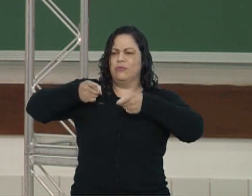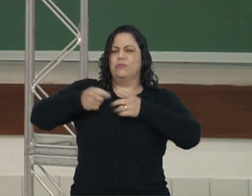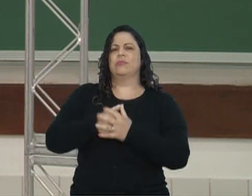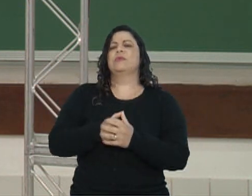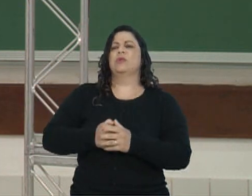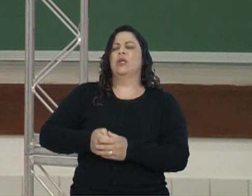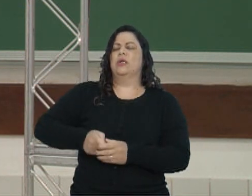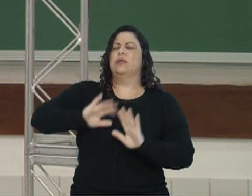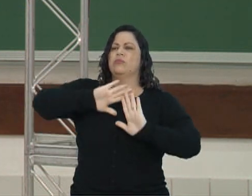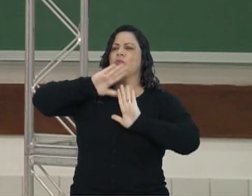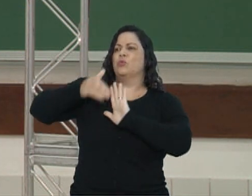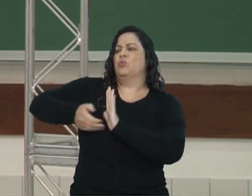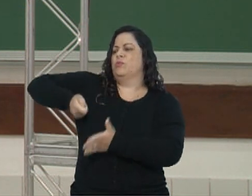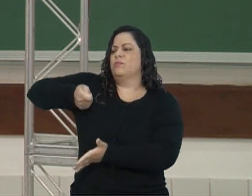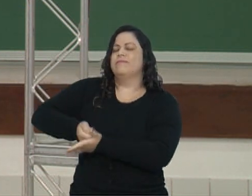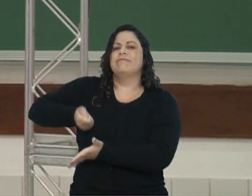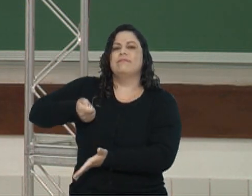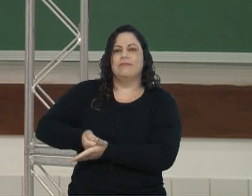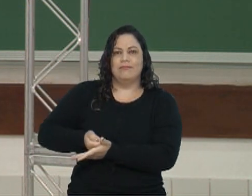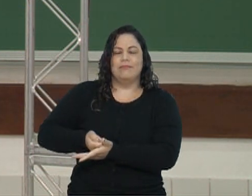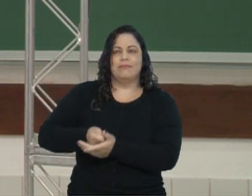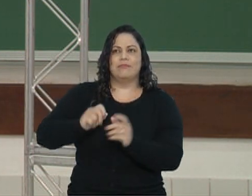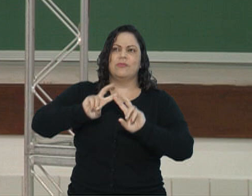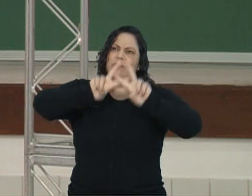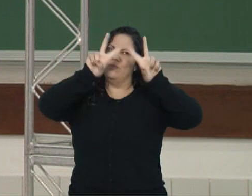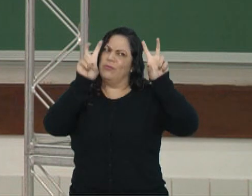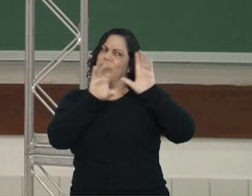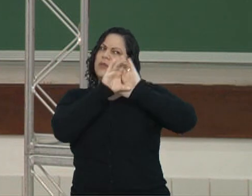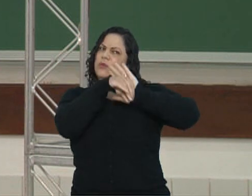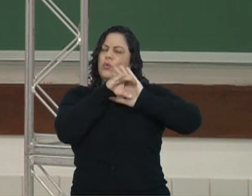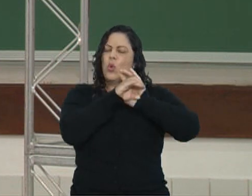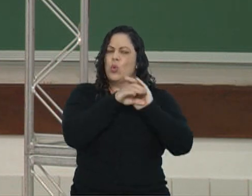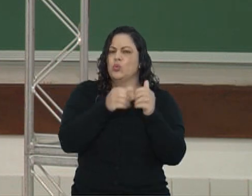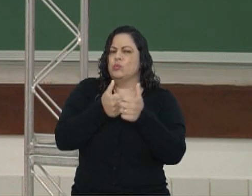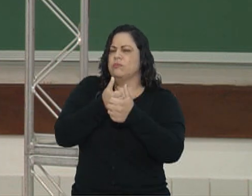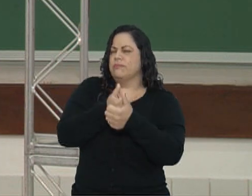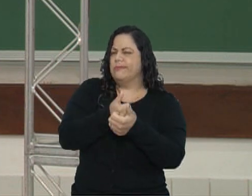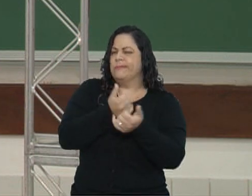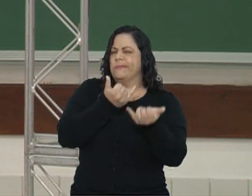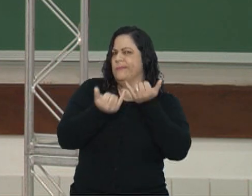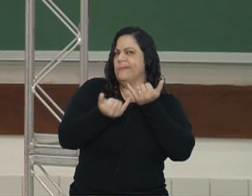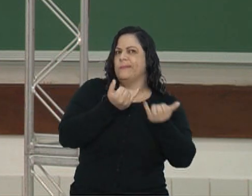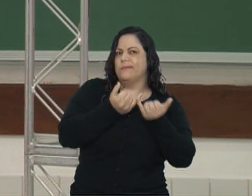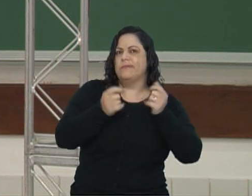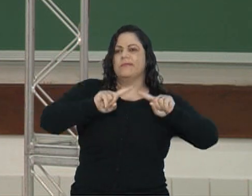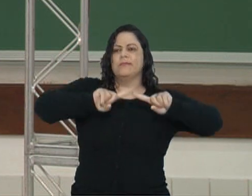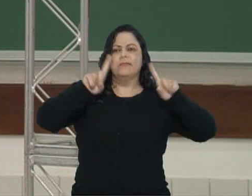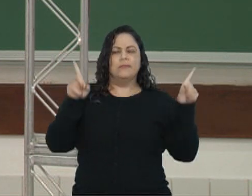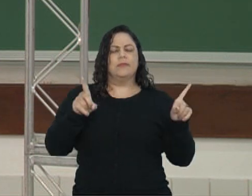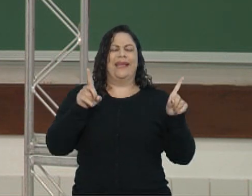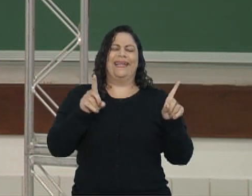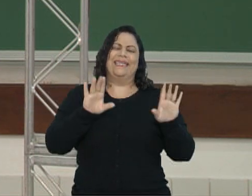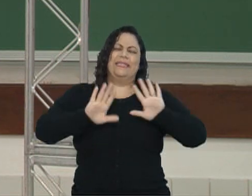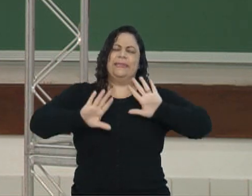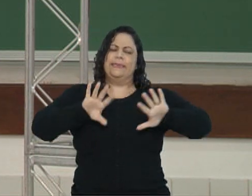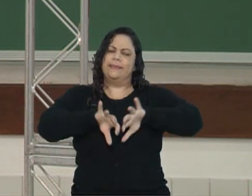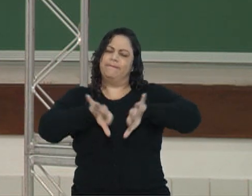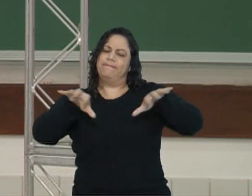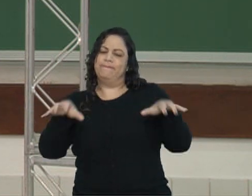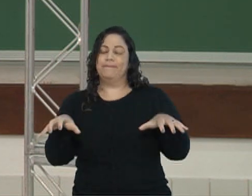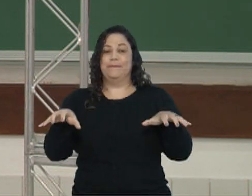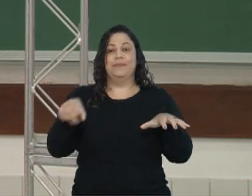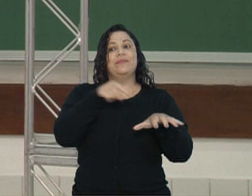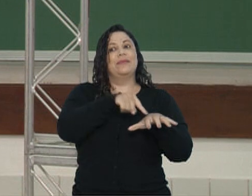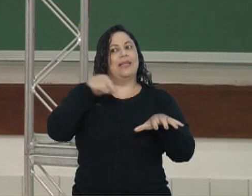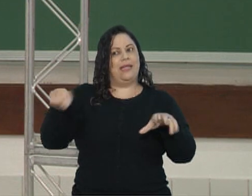parecem muito próximos e, de fato, têm uma certa proximidade, né, mas que também, né, se distanciam em alguns